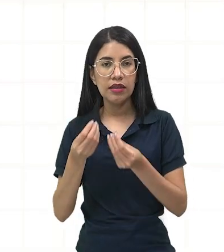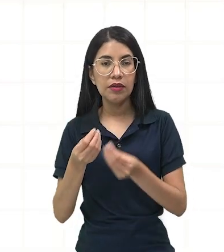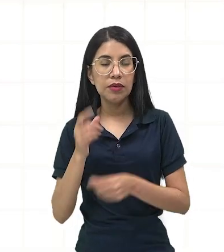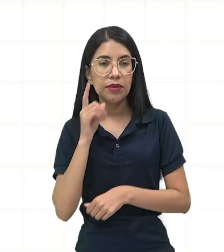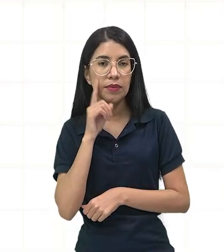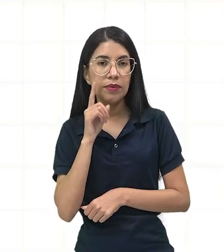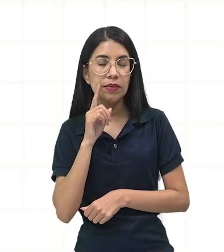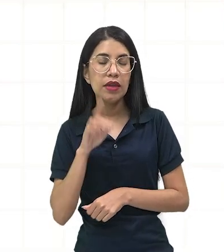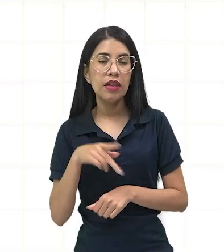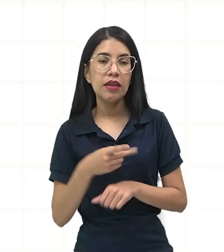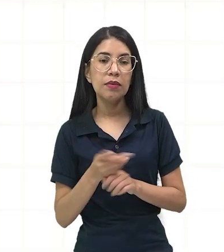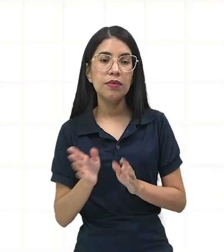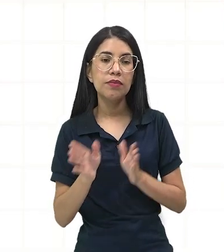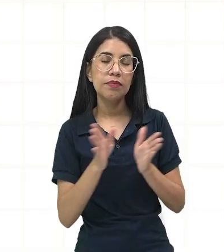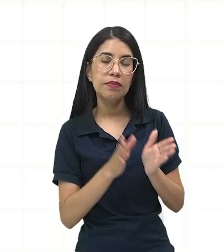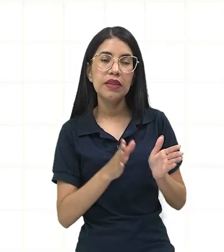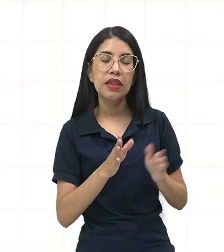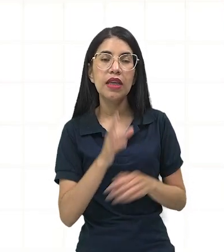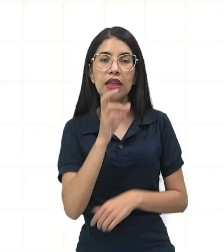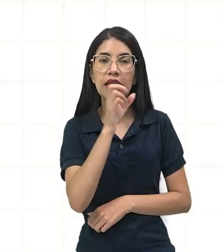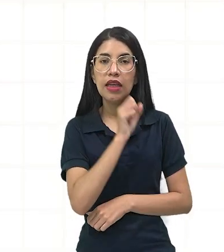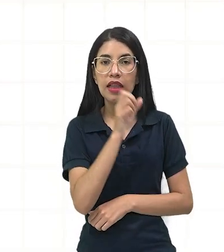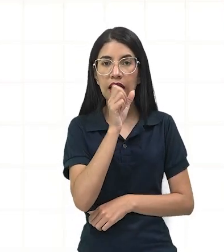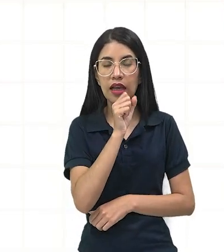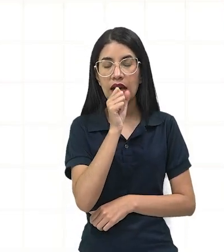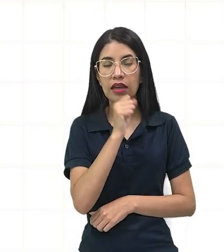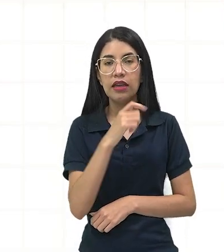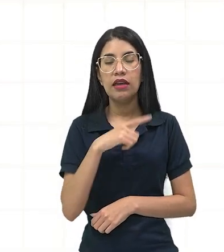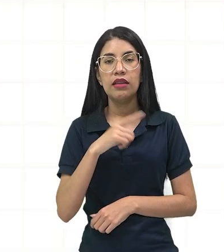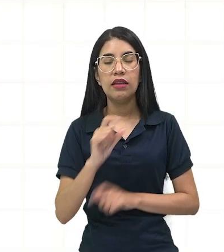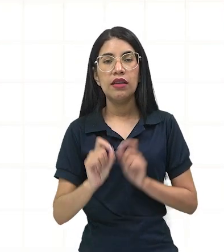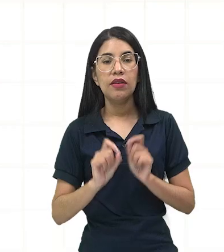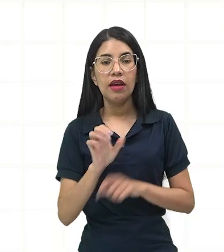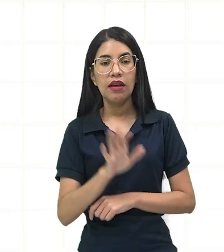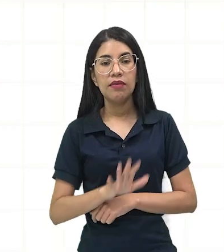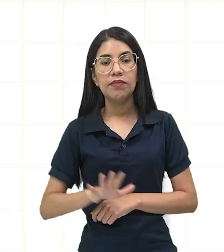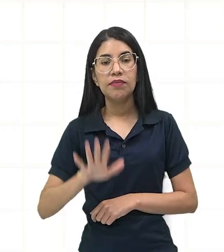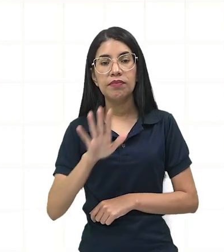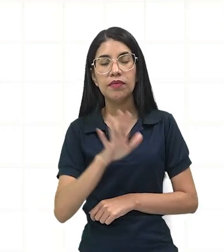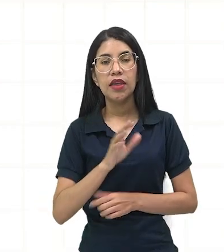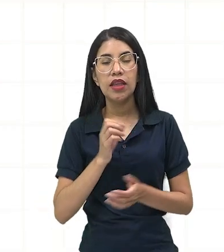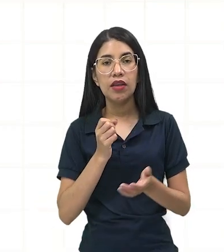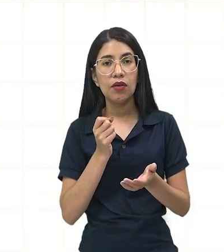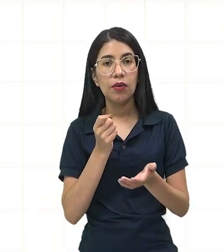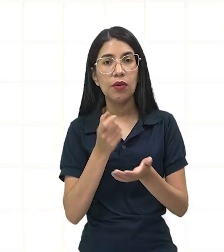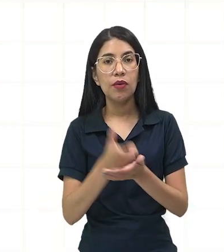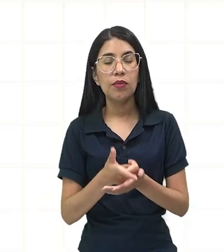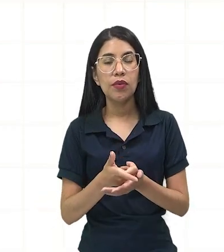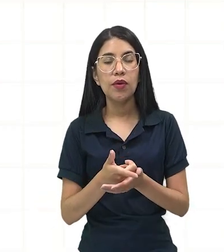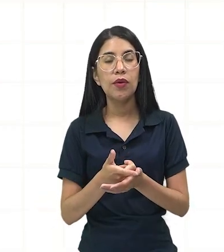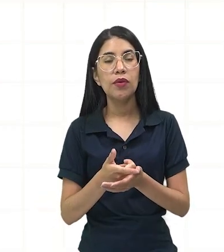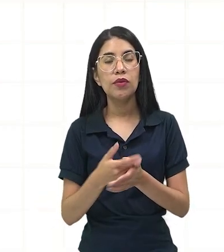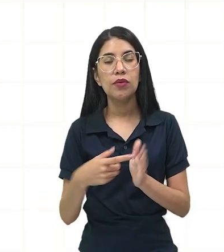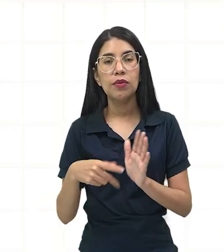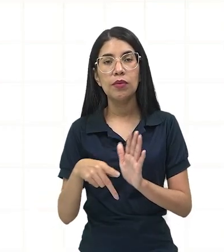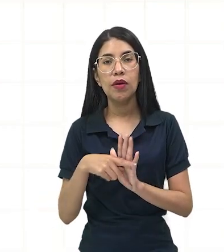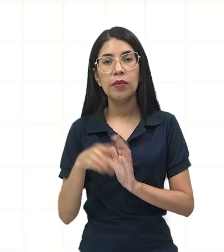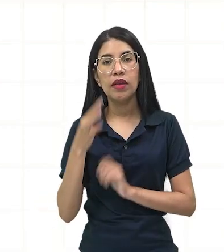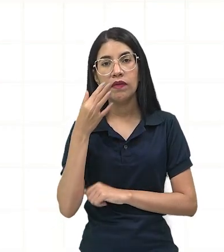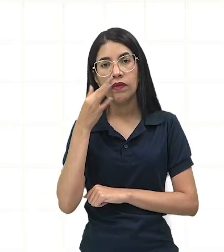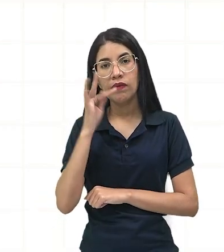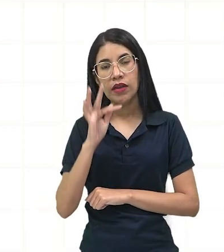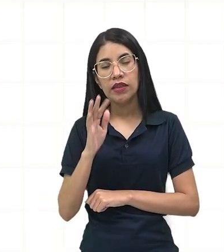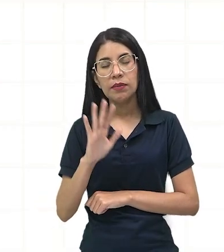esse território em laranja. Todo esse território aqui ele foi comprado da França por volta